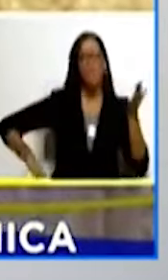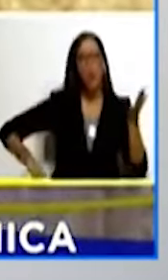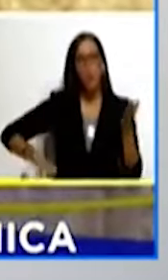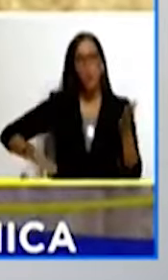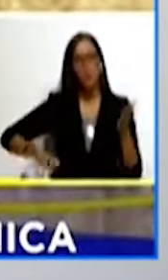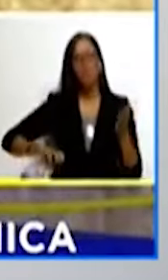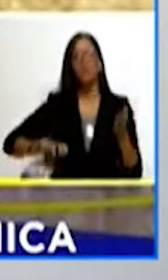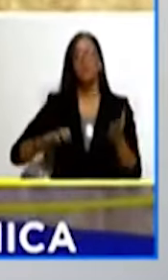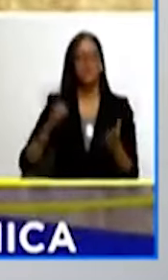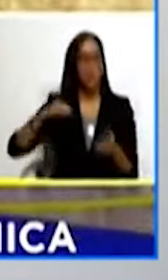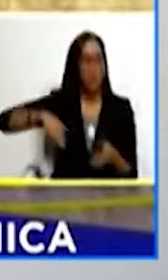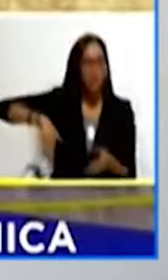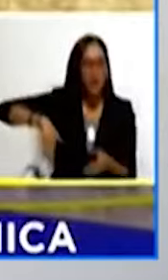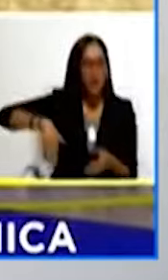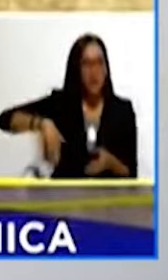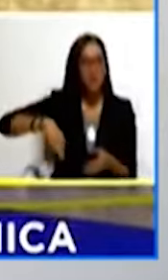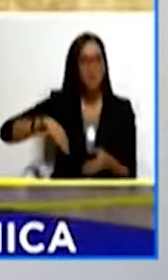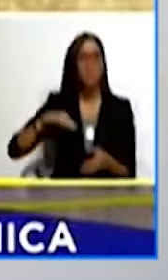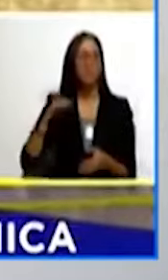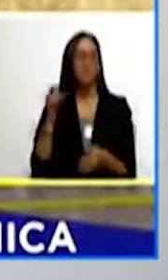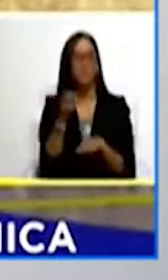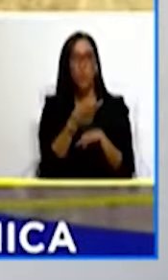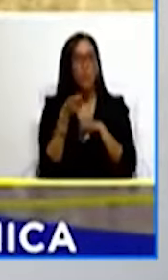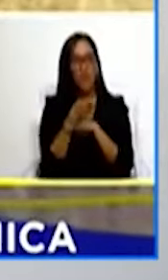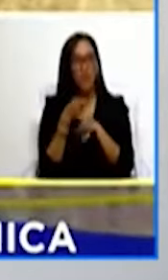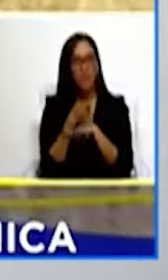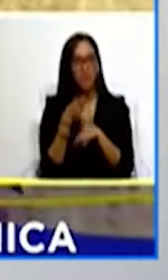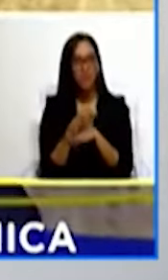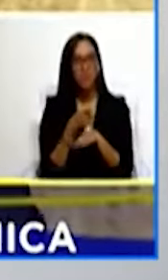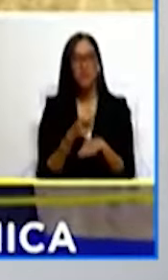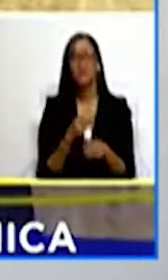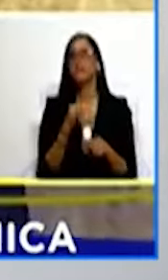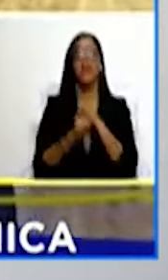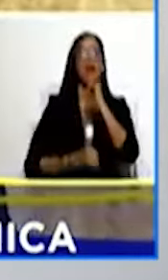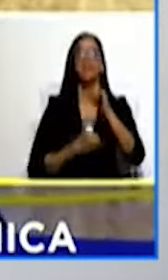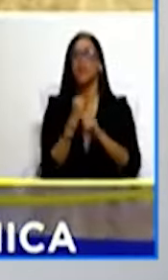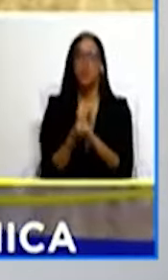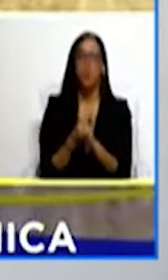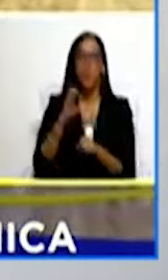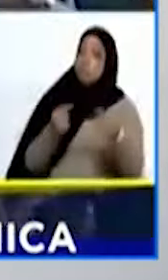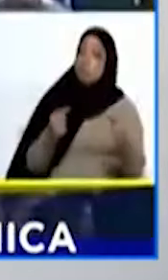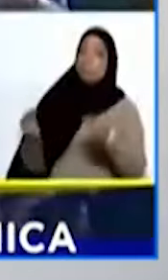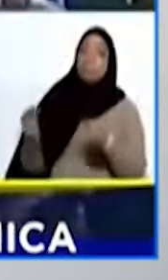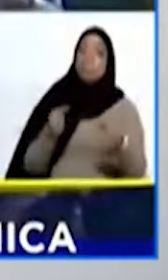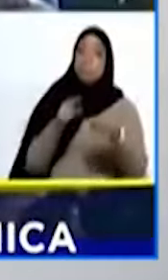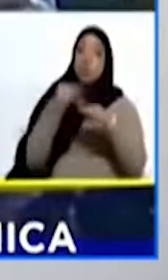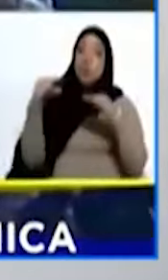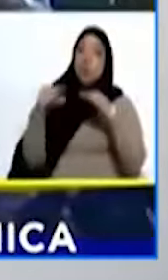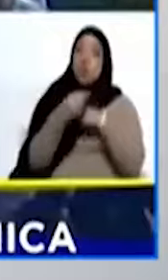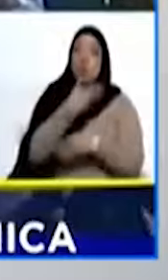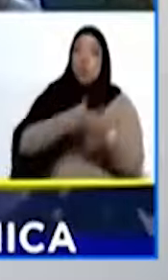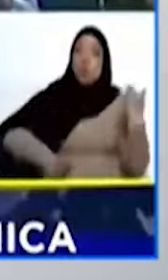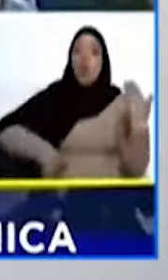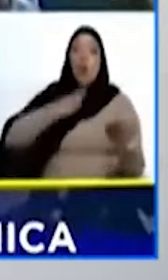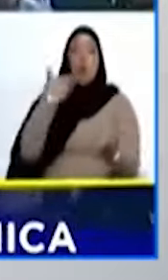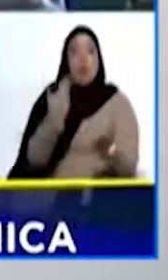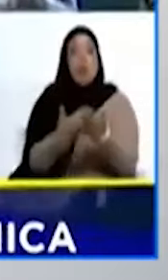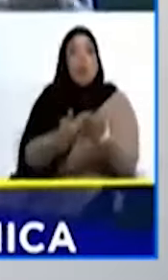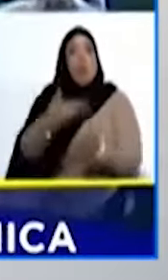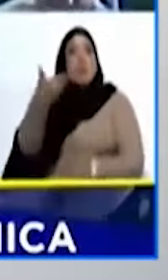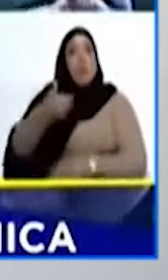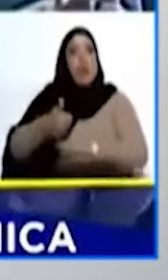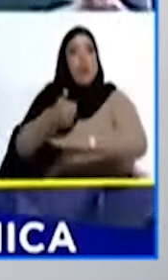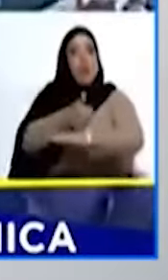devidas proporções, né, numa situação interna é um país. Do ponto de vista internacional, penso eu que a situação ainda é mais absurda,